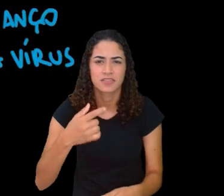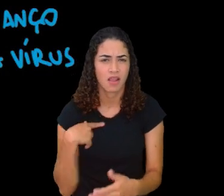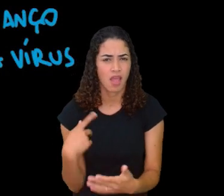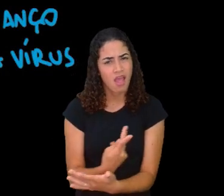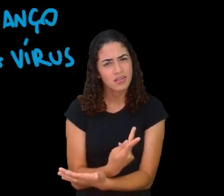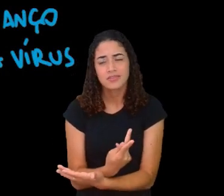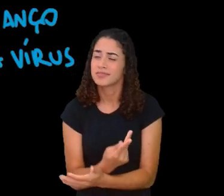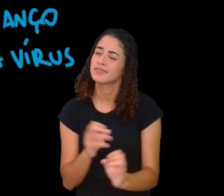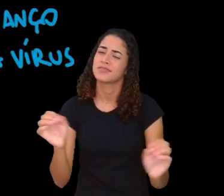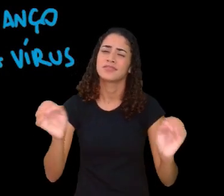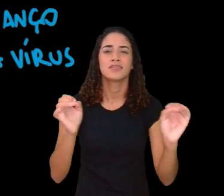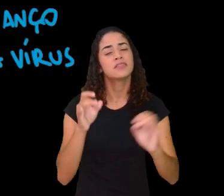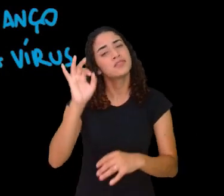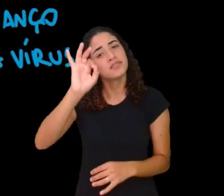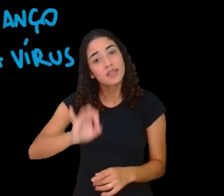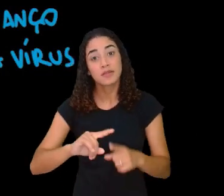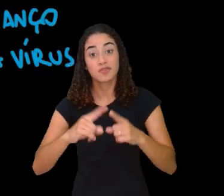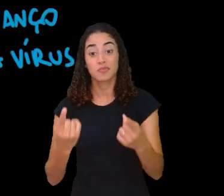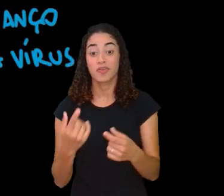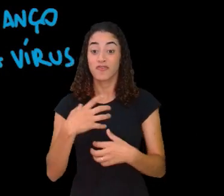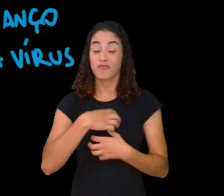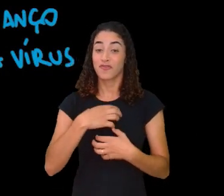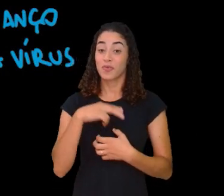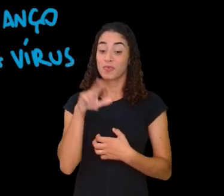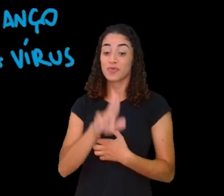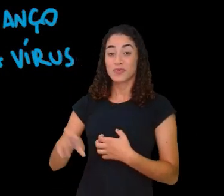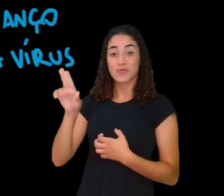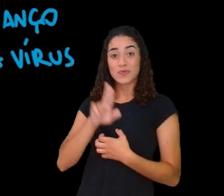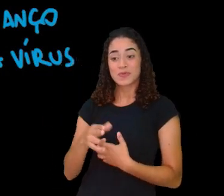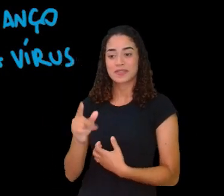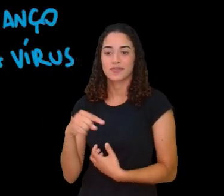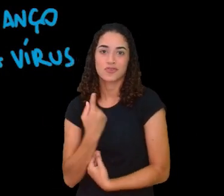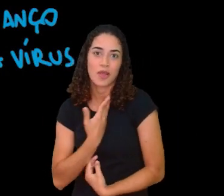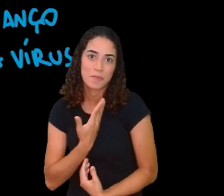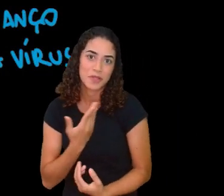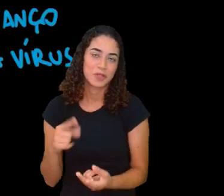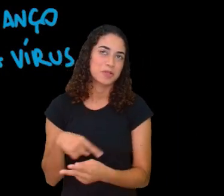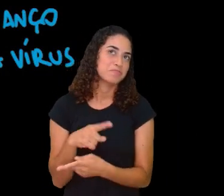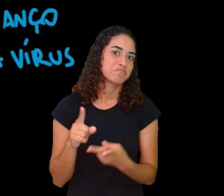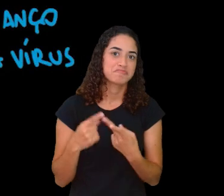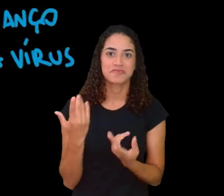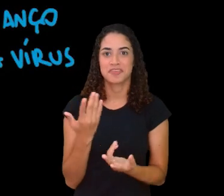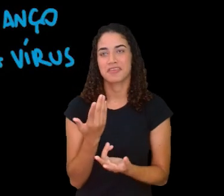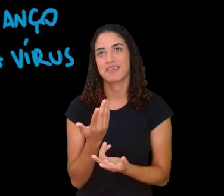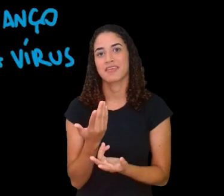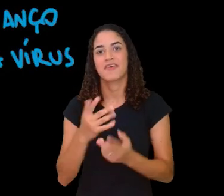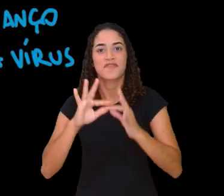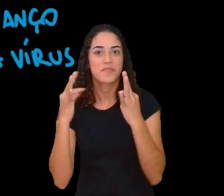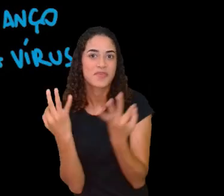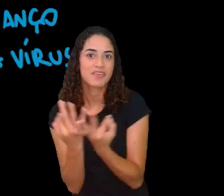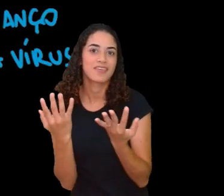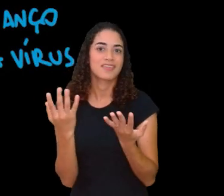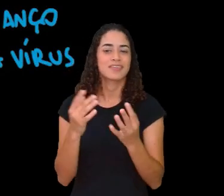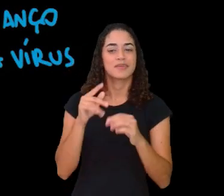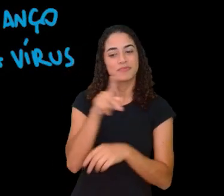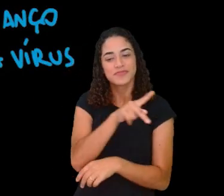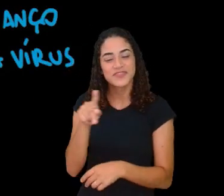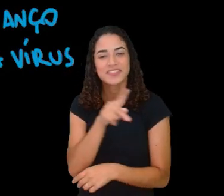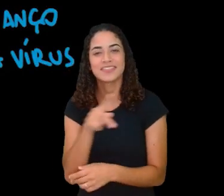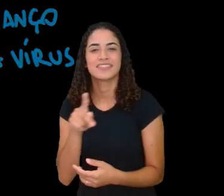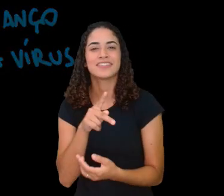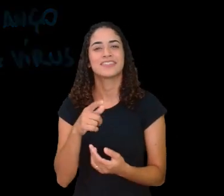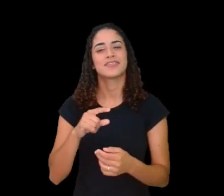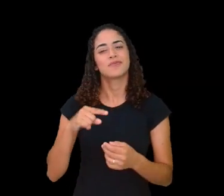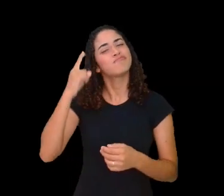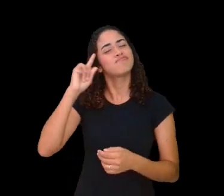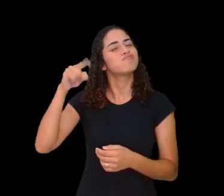falar assim, mas essa é a maneira que a gente usa para falar com os nossos amigos, colegas, familiares, professores, no